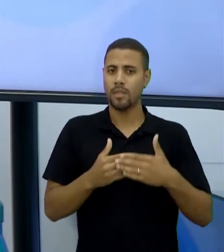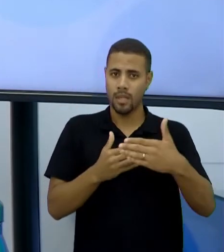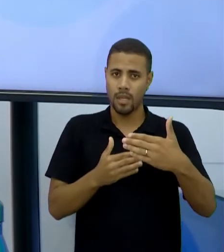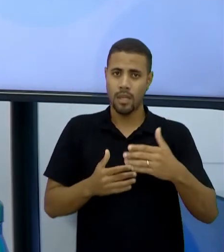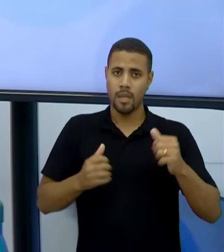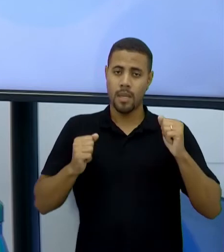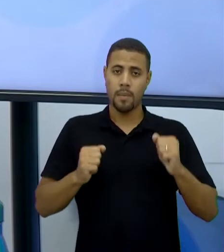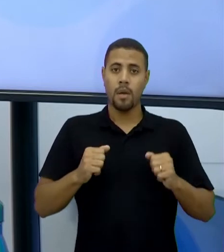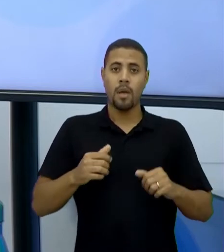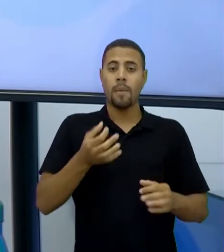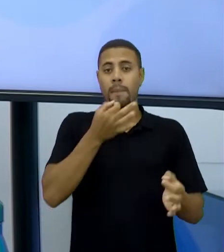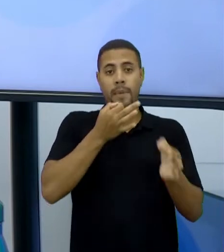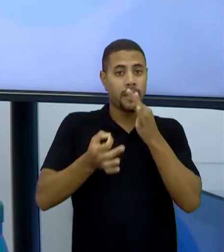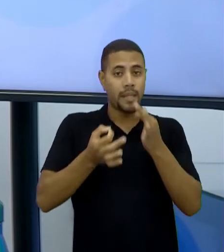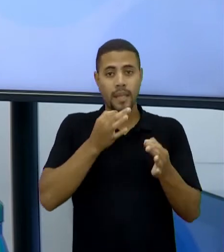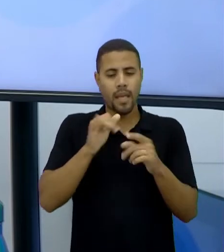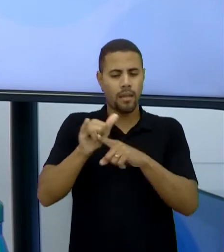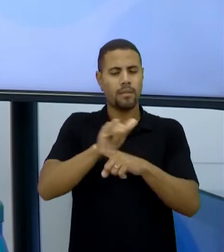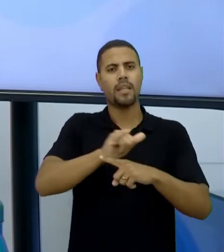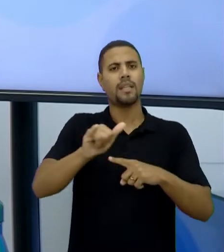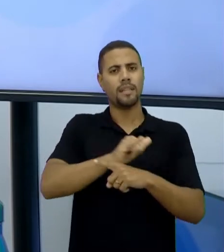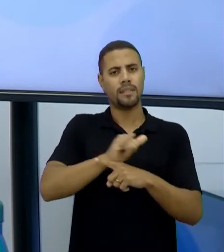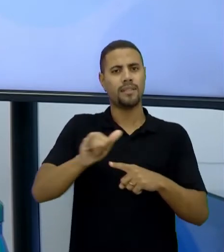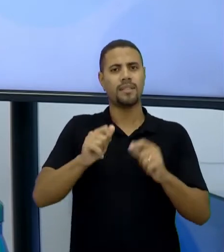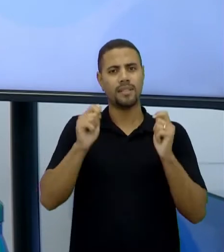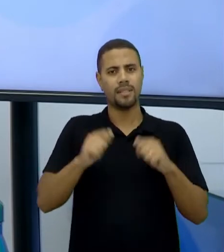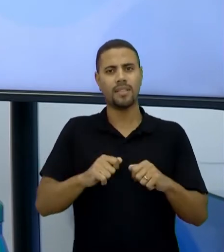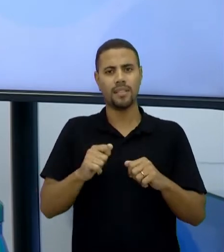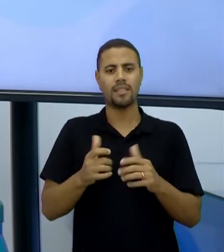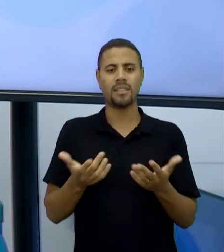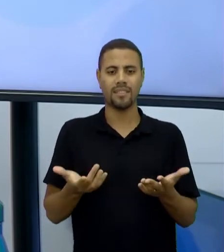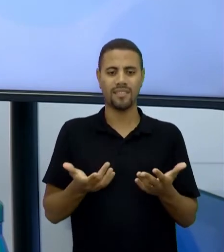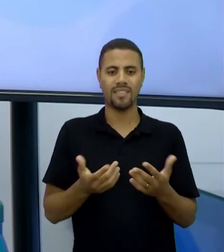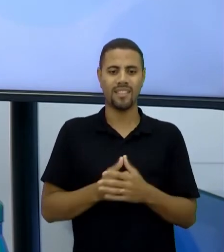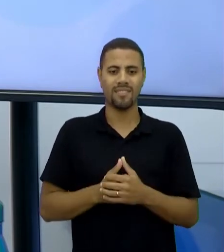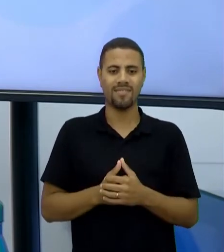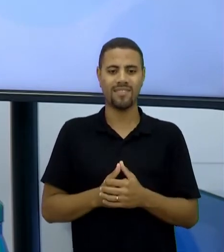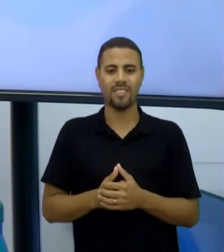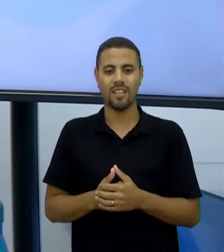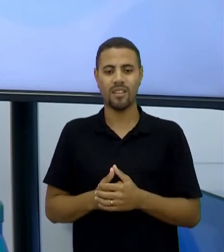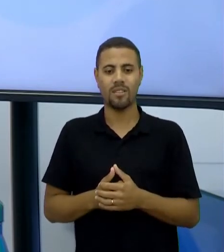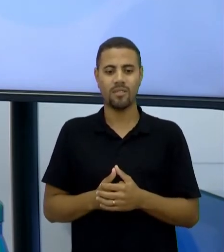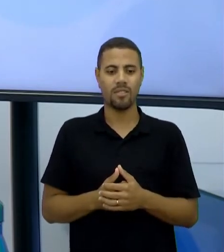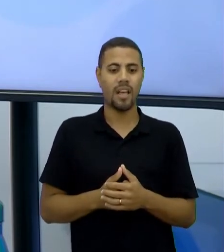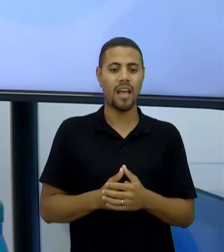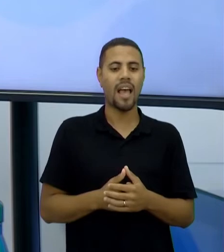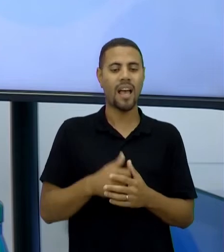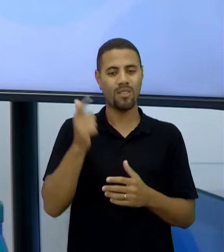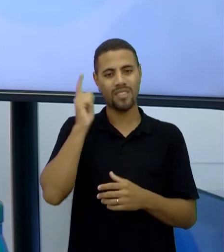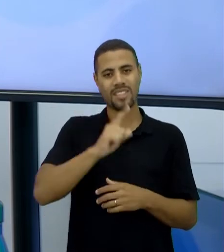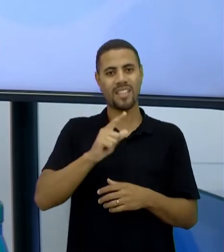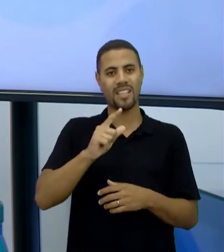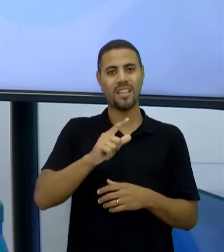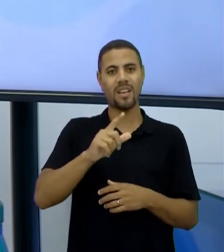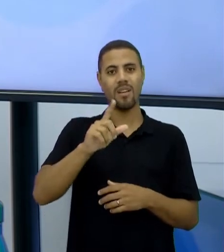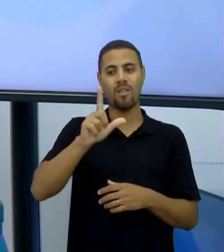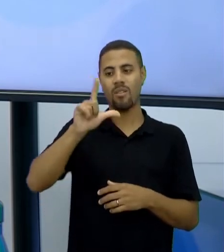ali sugestões, estratégias. Um lindo dia na vizinhança, aqui ó, a produtora Marília me